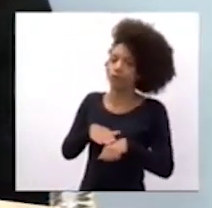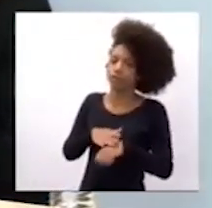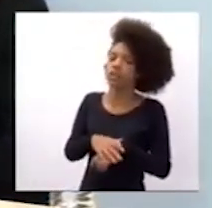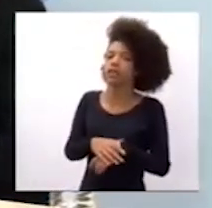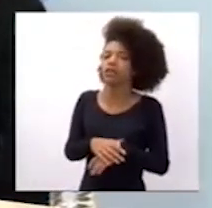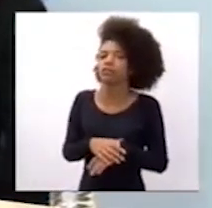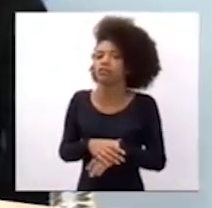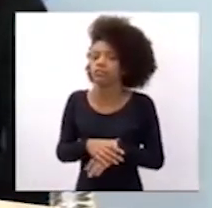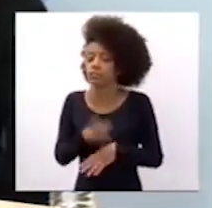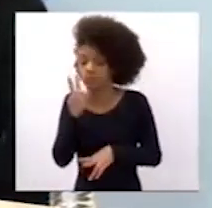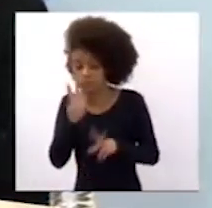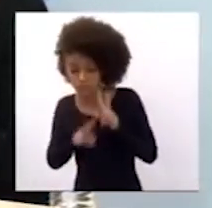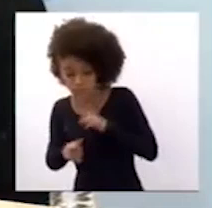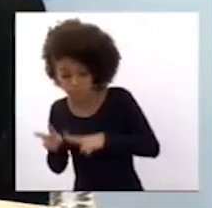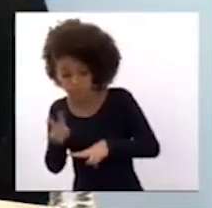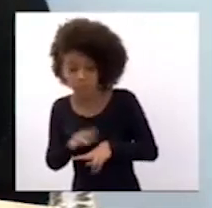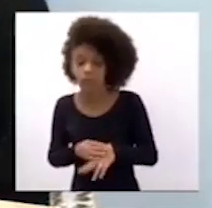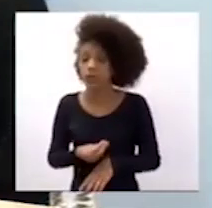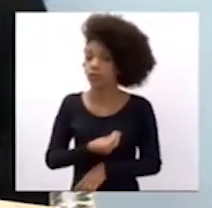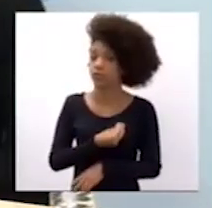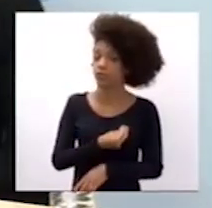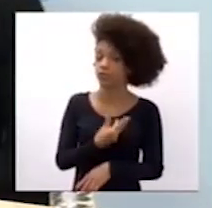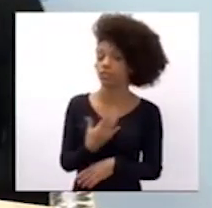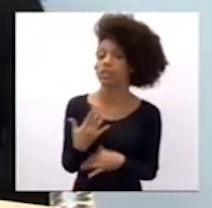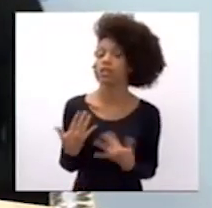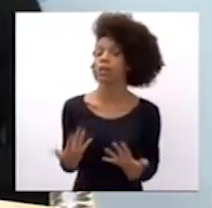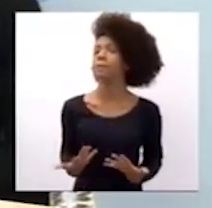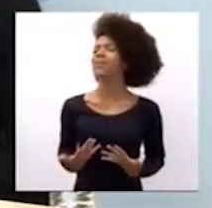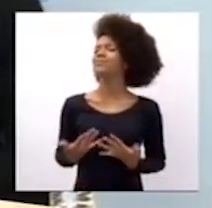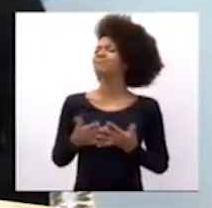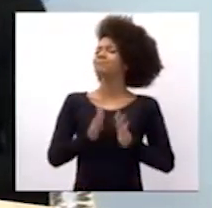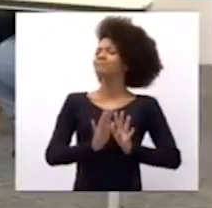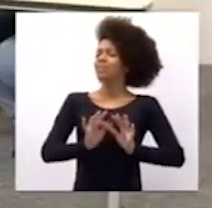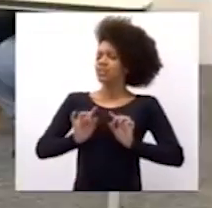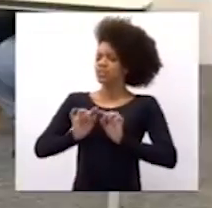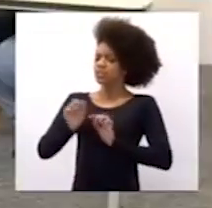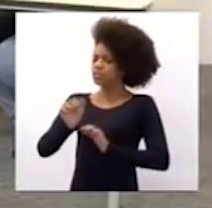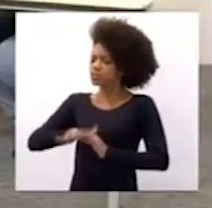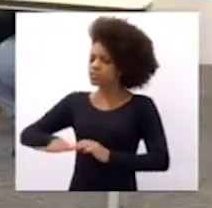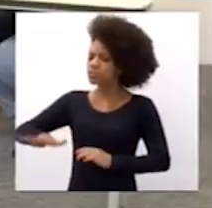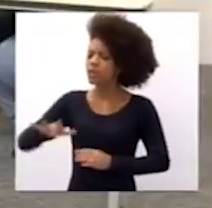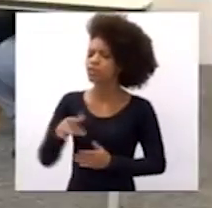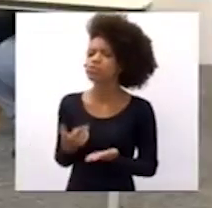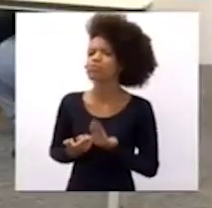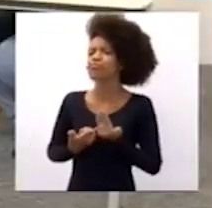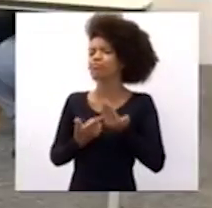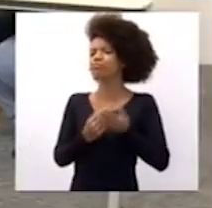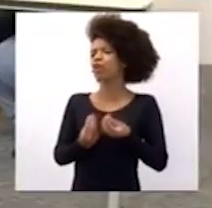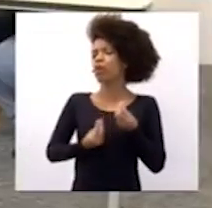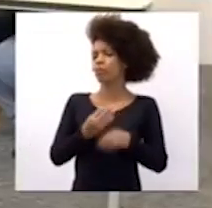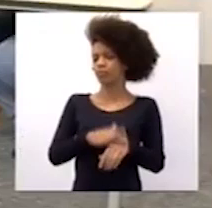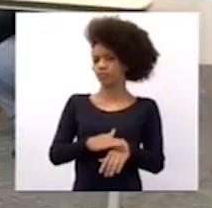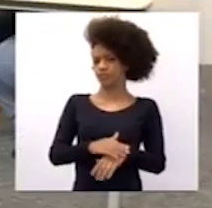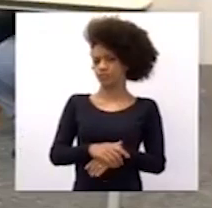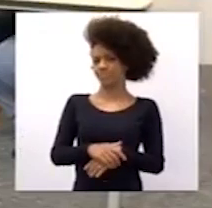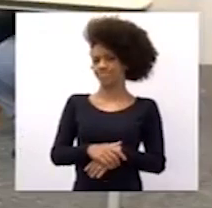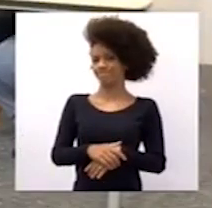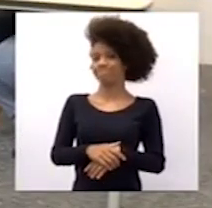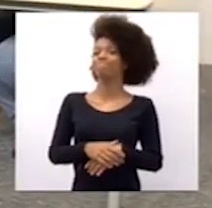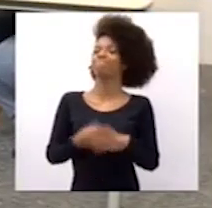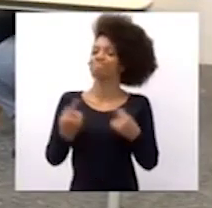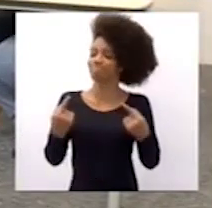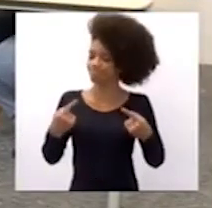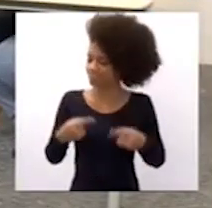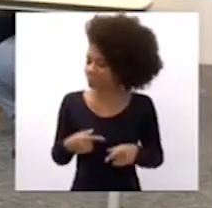vamos rever essas regras de convivência. E no espaço virtual, como é que nós fazemos isso? Nossa, essa também constitui um desafio. Estou falando que